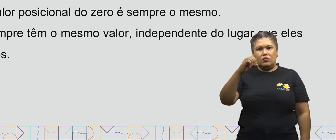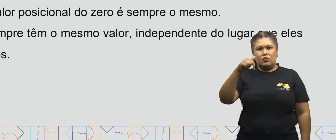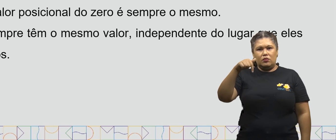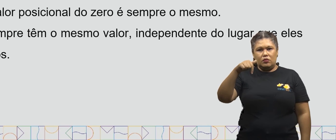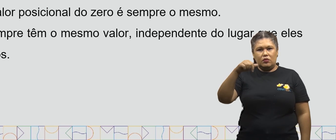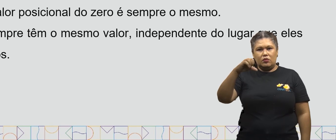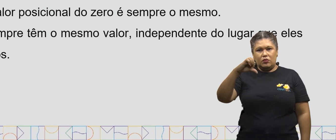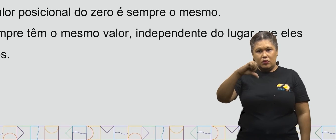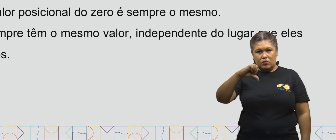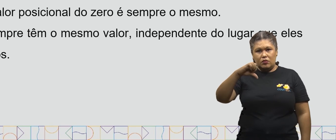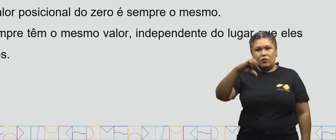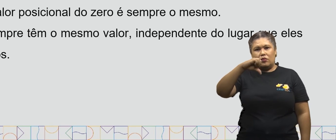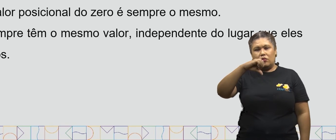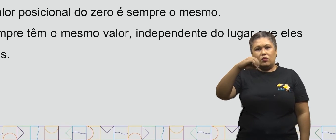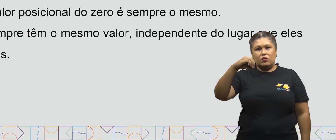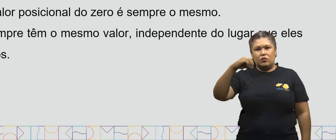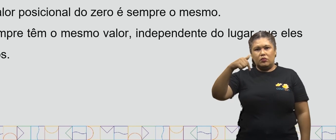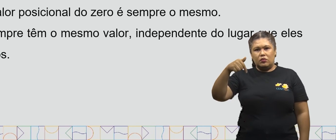709,